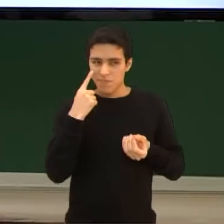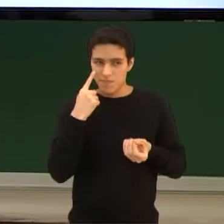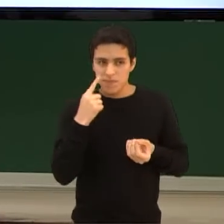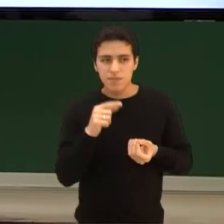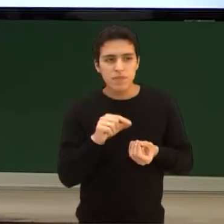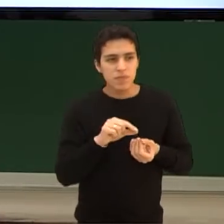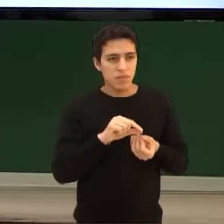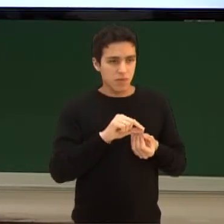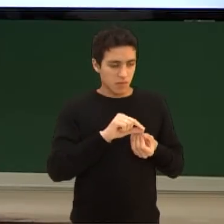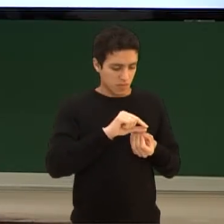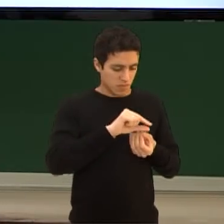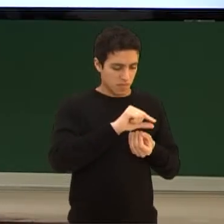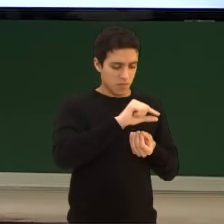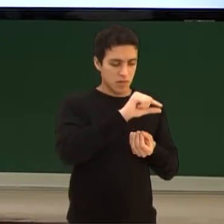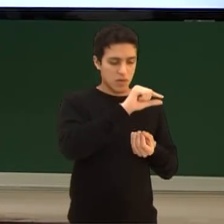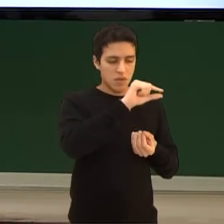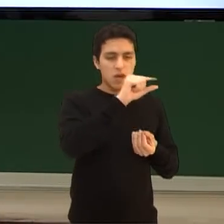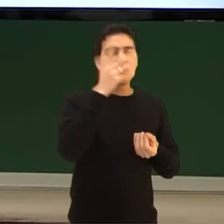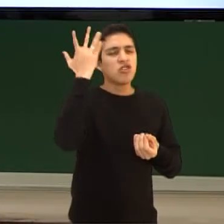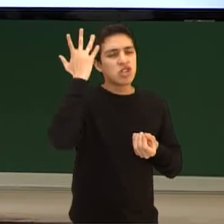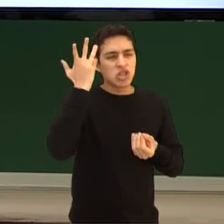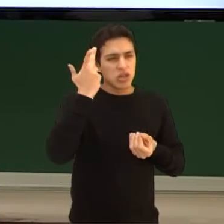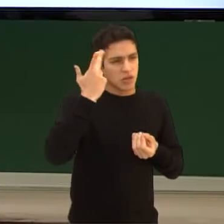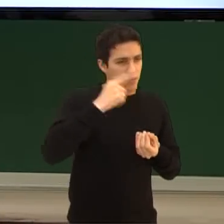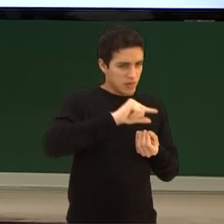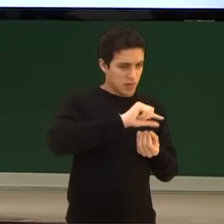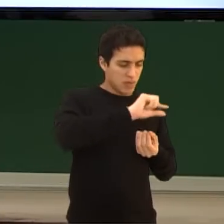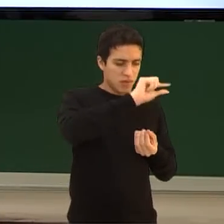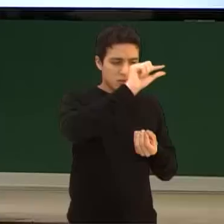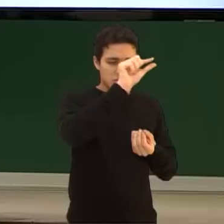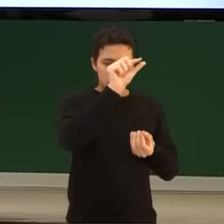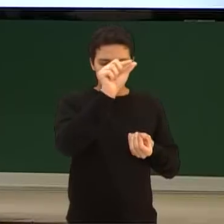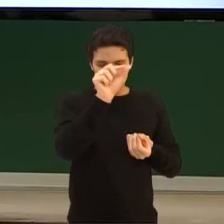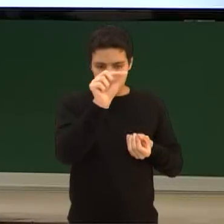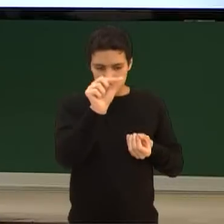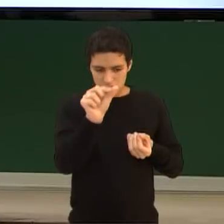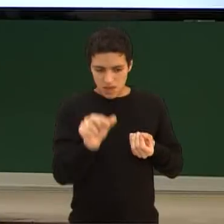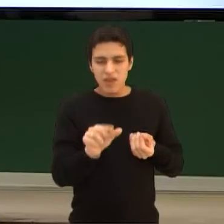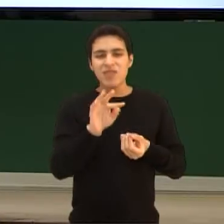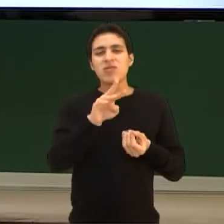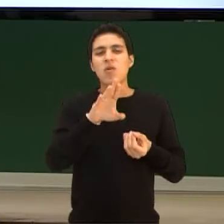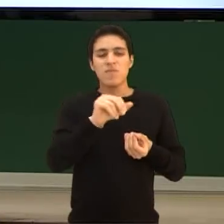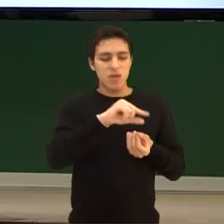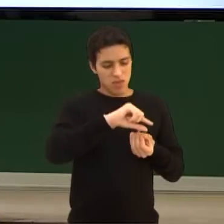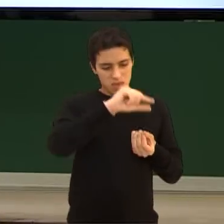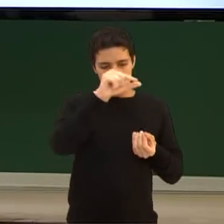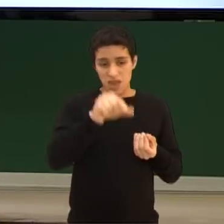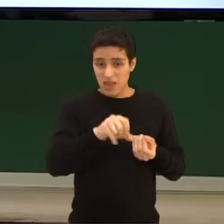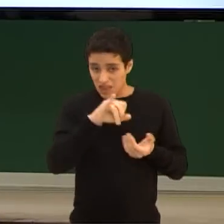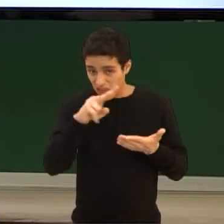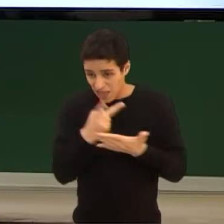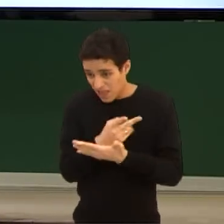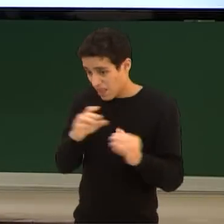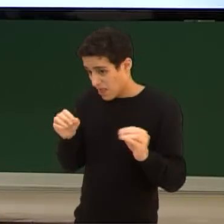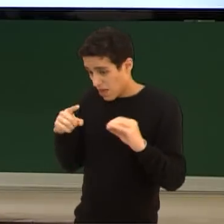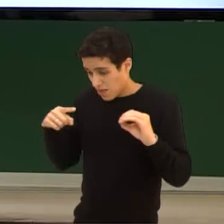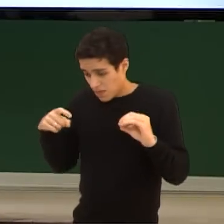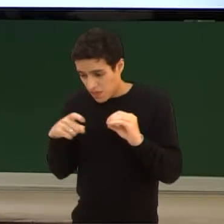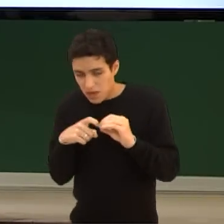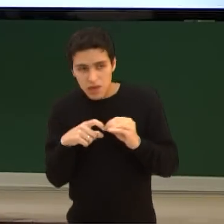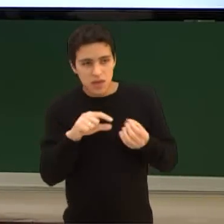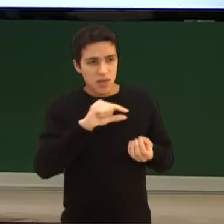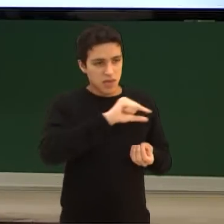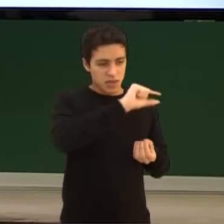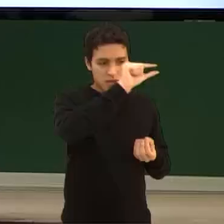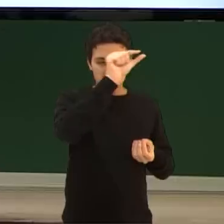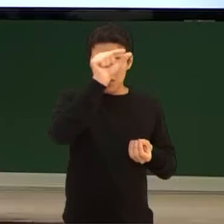os dias, esse ovócito vai percorrendo aqui o caminho da tuba uterina. E se não acontecer fecundação, ele